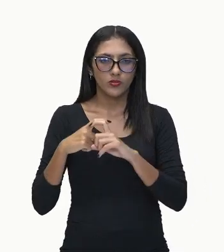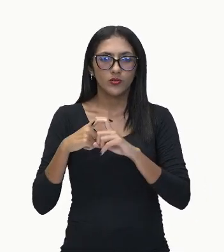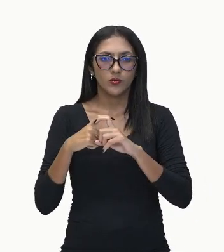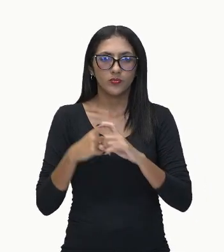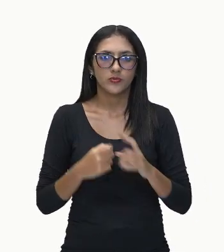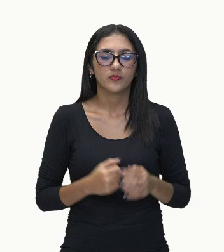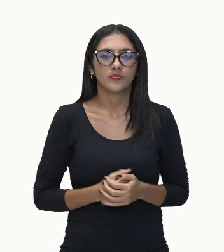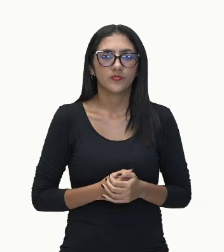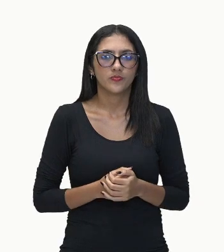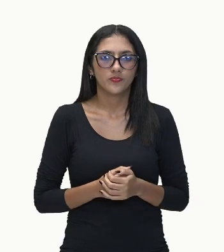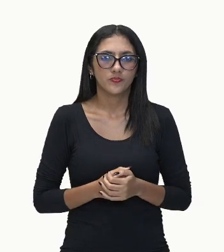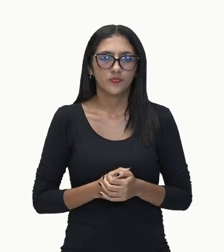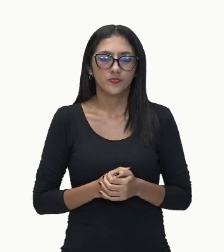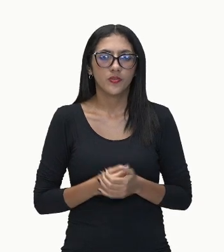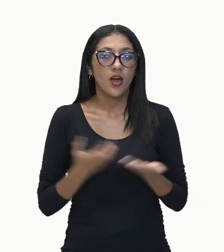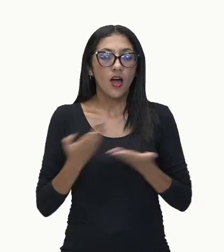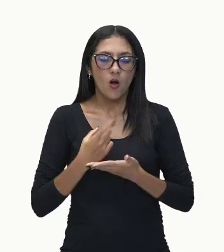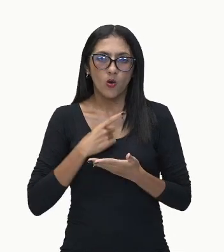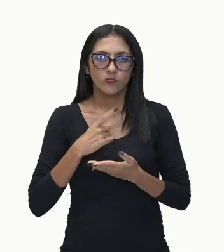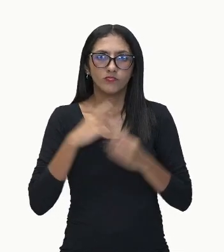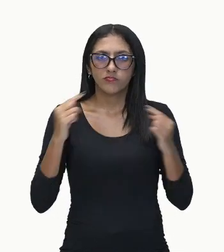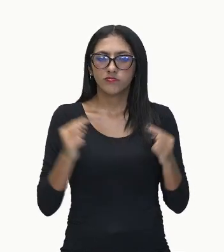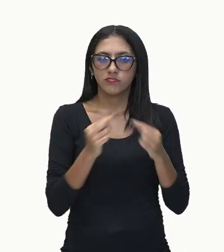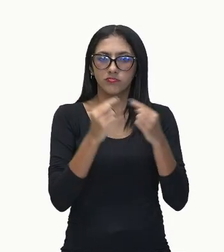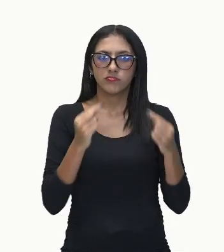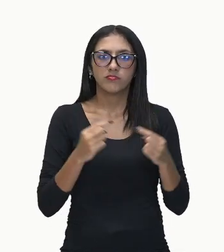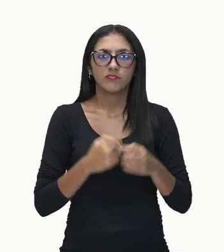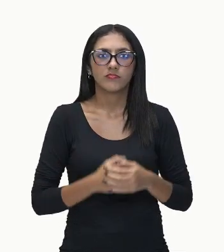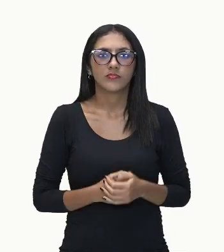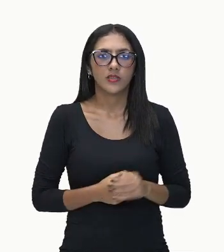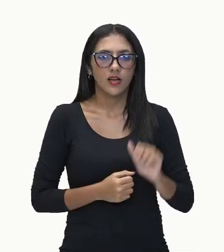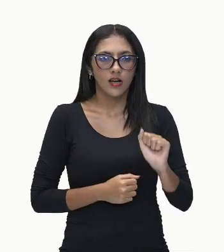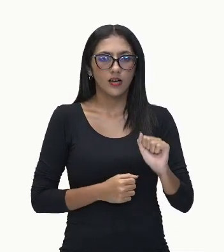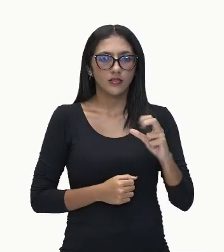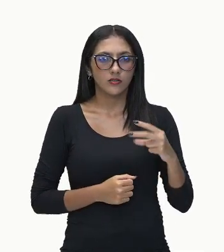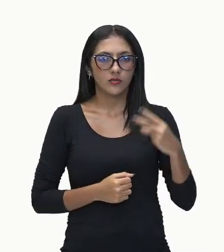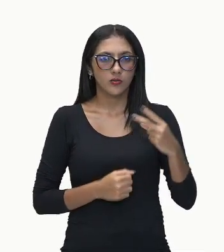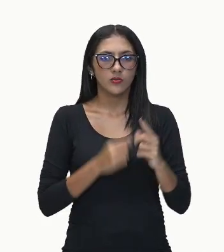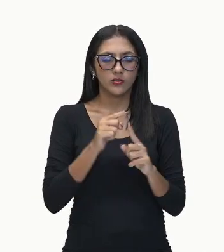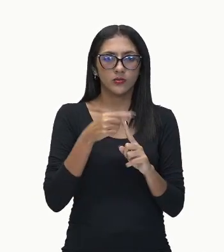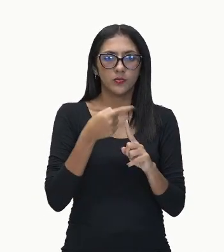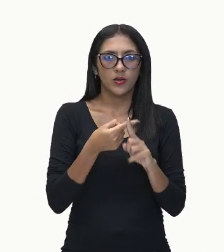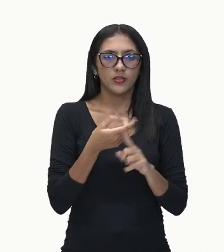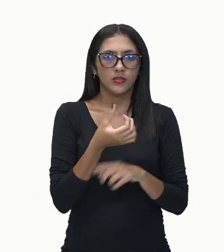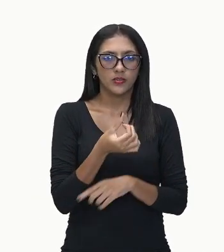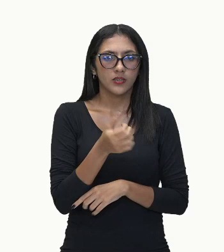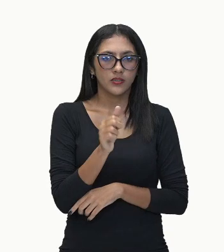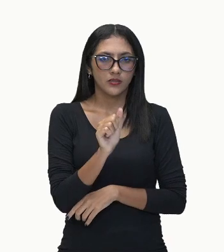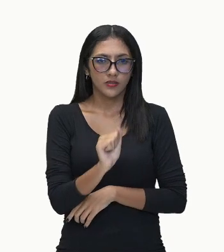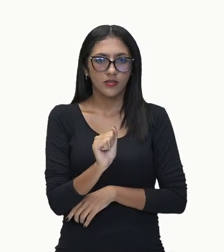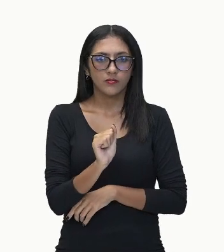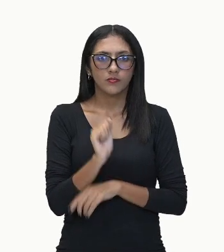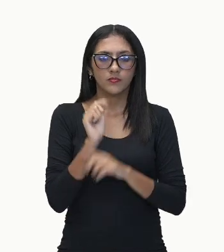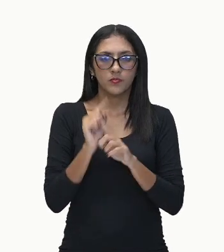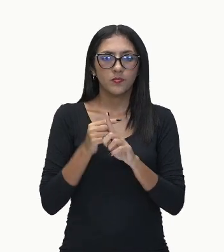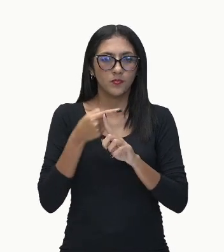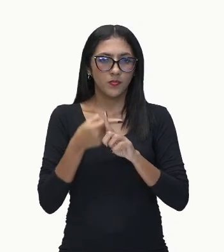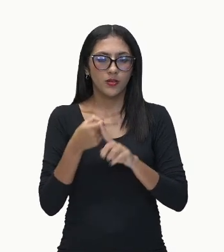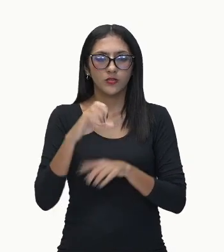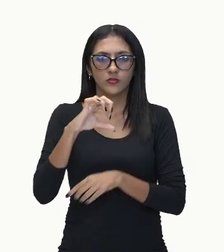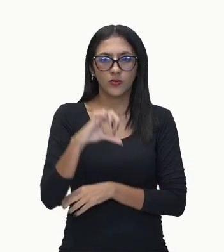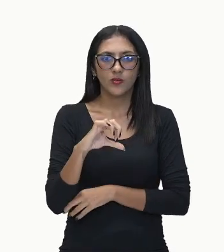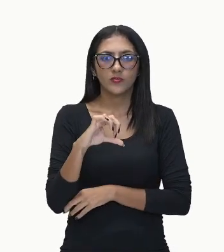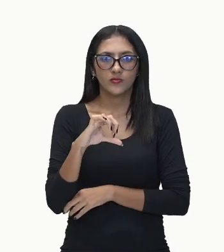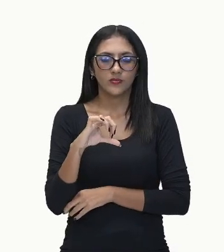agora um trinômio quadrado perfeito a quadrado + 6 a + 9 beleza